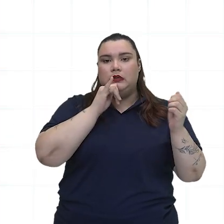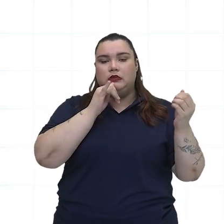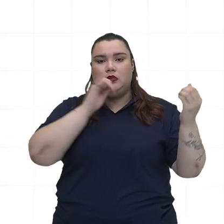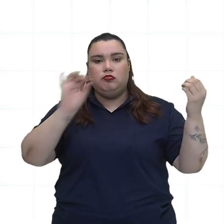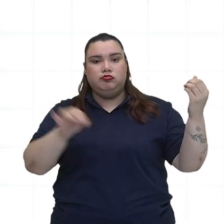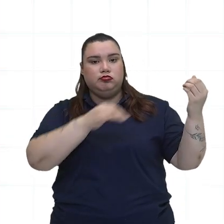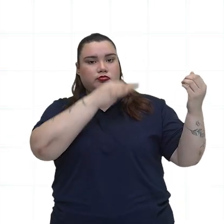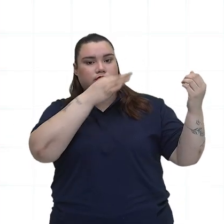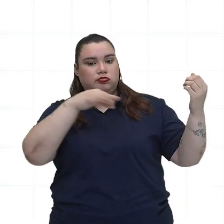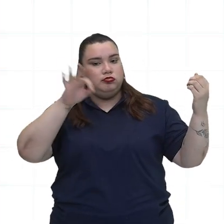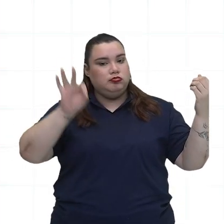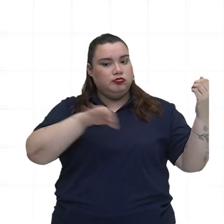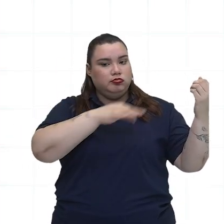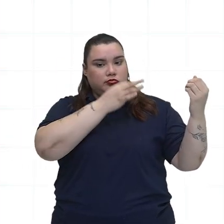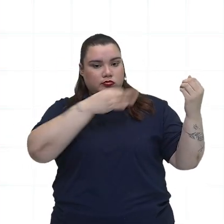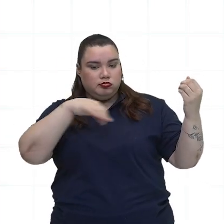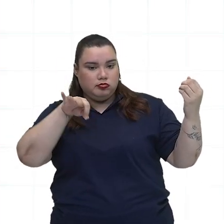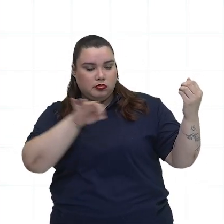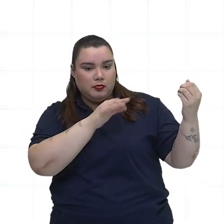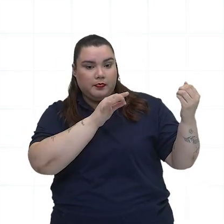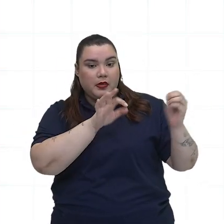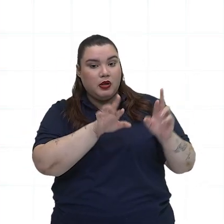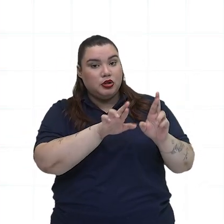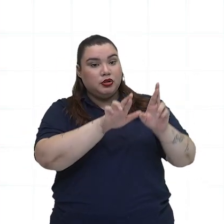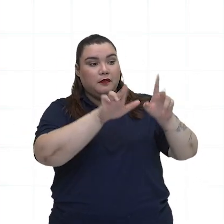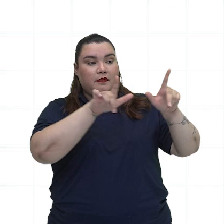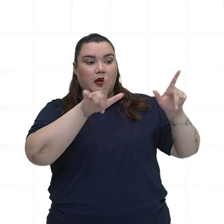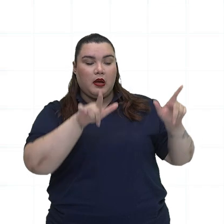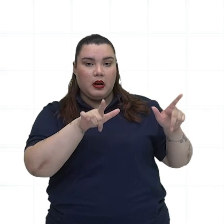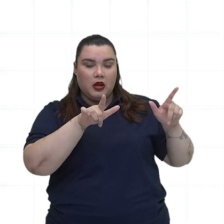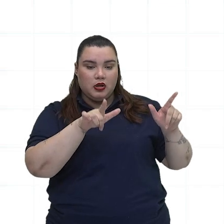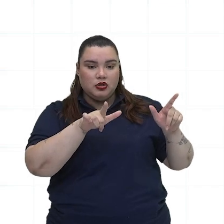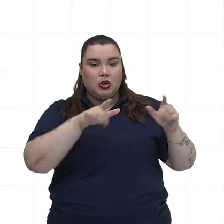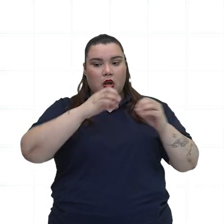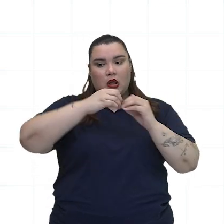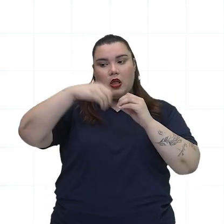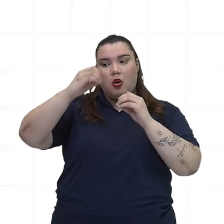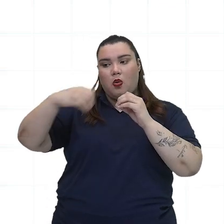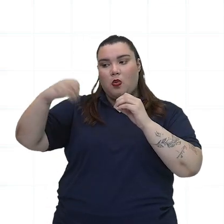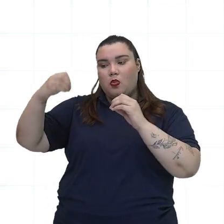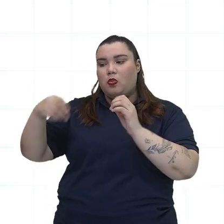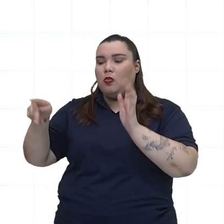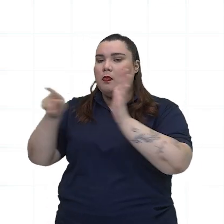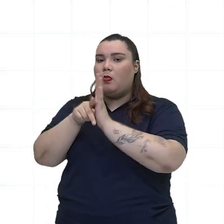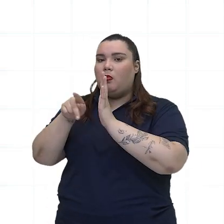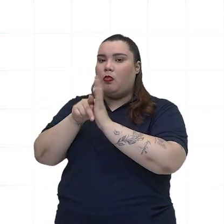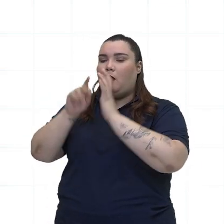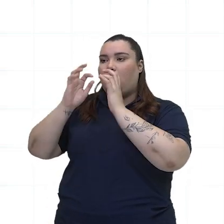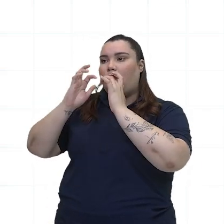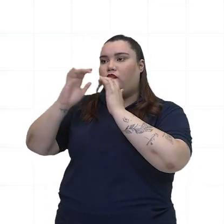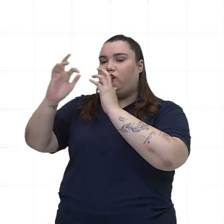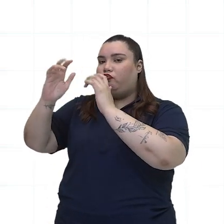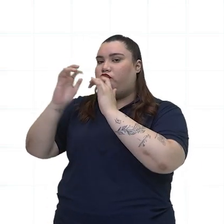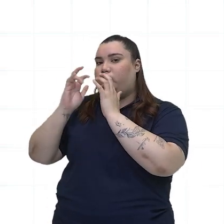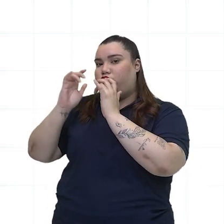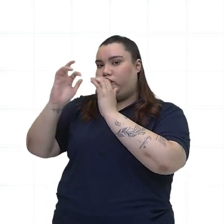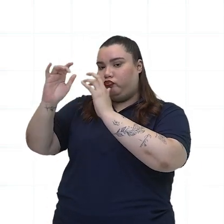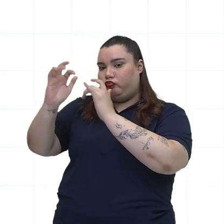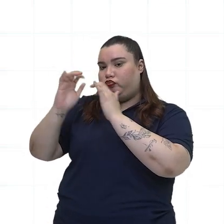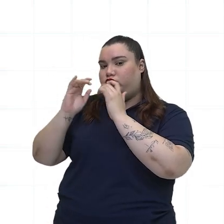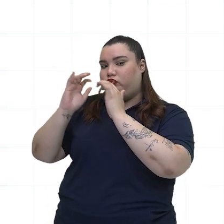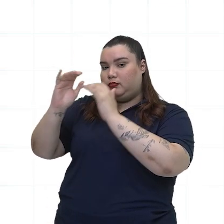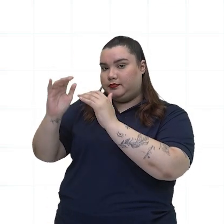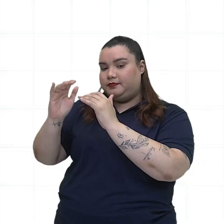um violino é diferente da forma da onda sonora emitida por